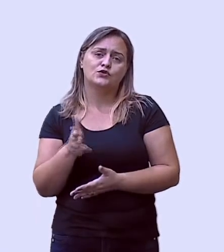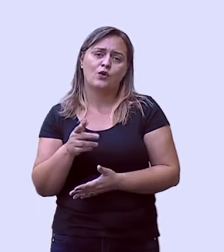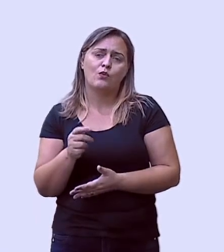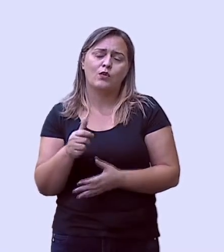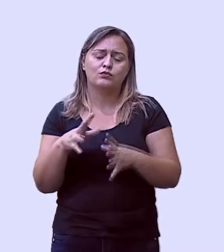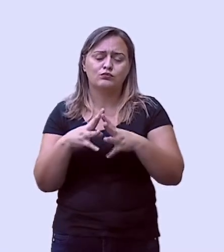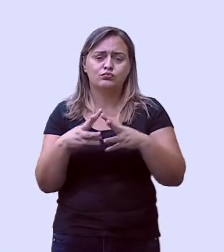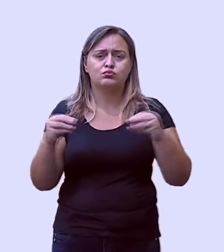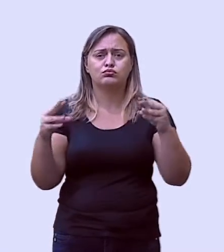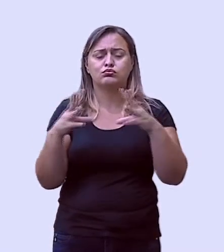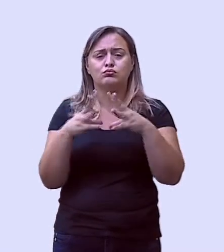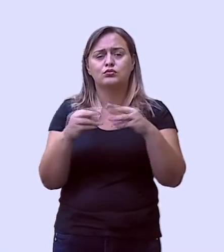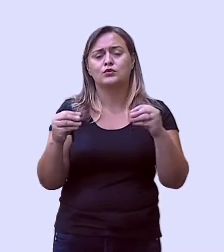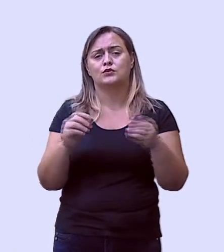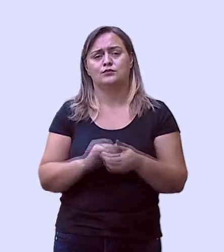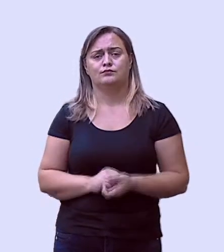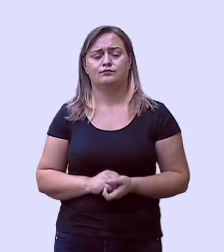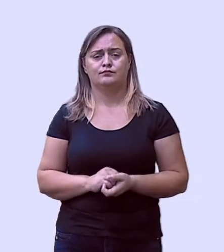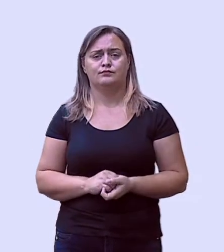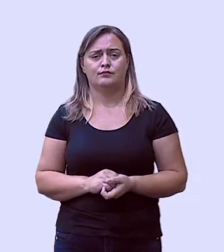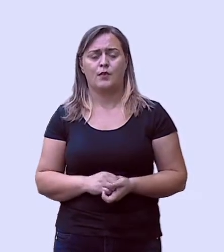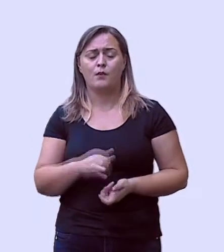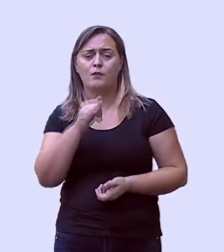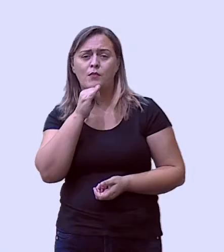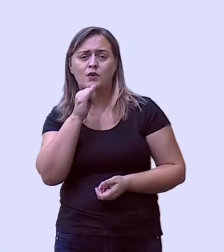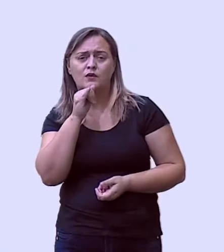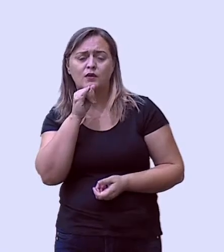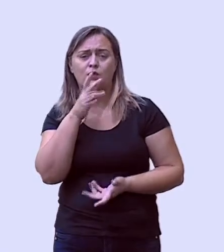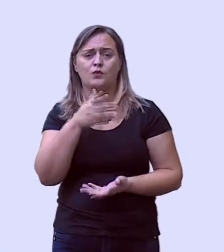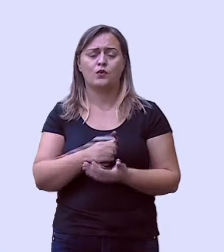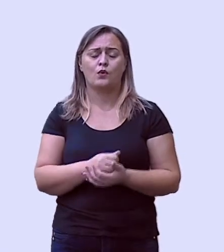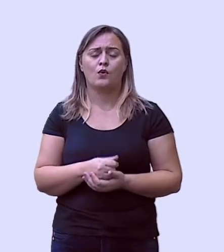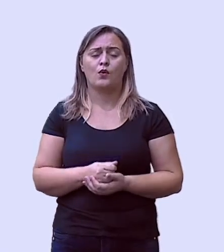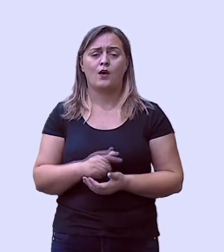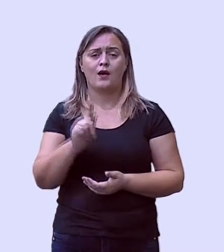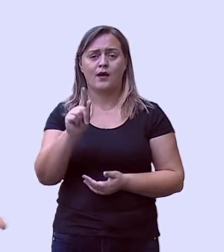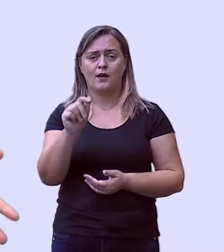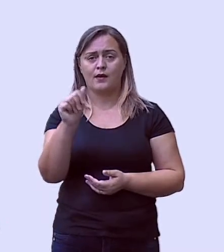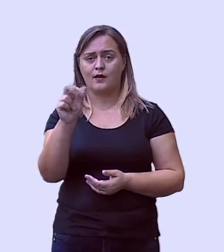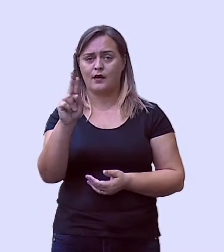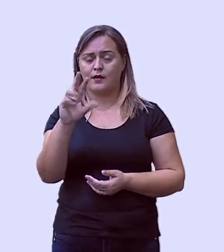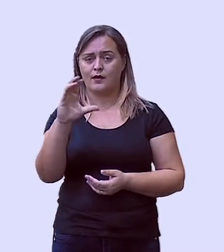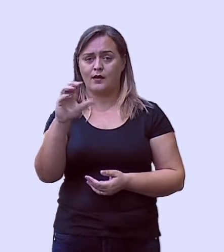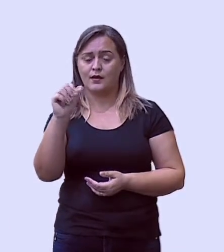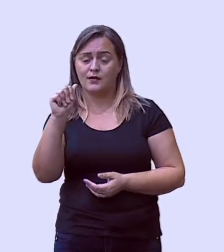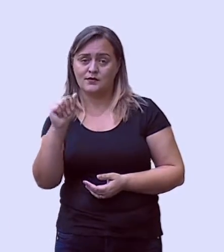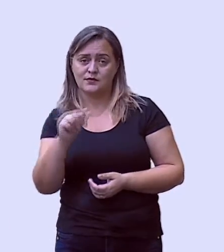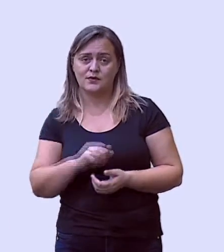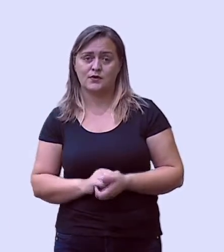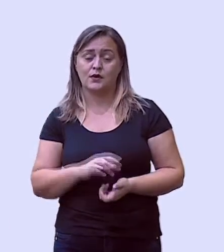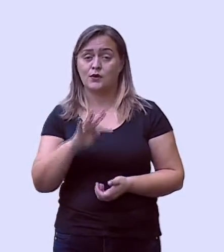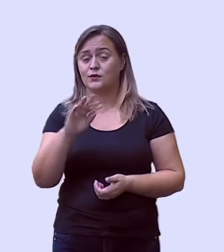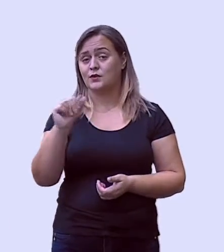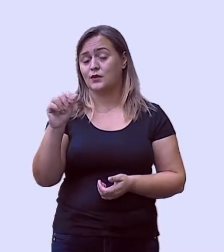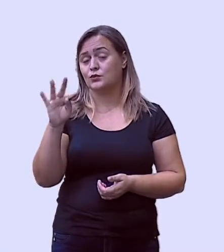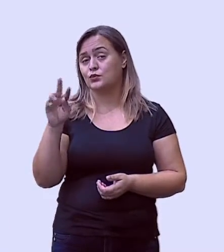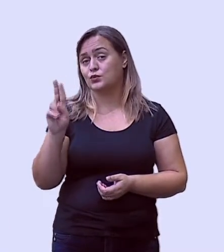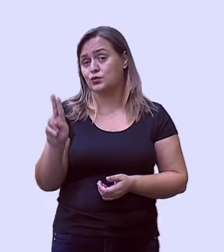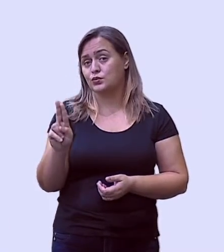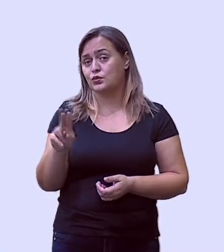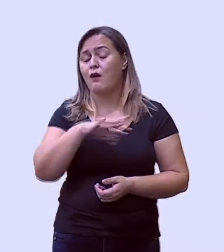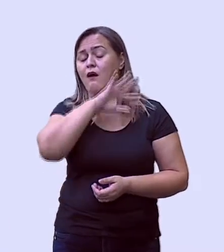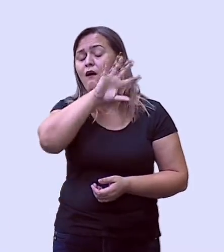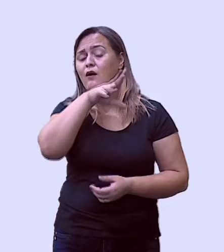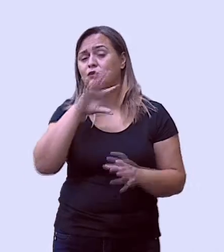o marreco, o quero-quero, o tatu, o guaxinim, o veado, a onça